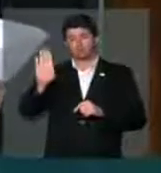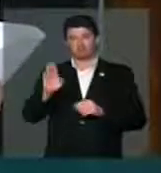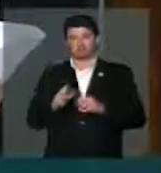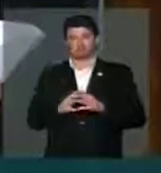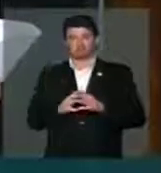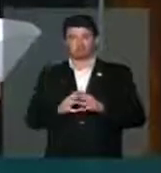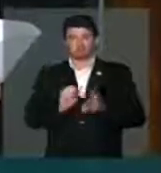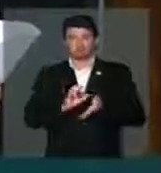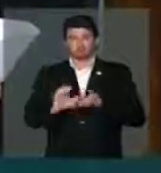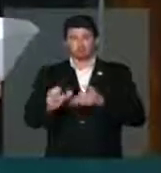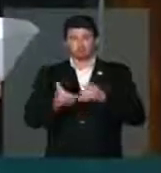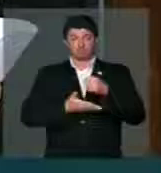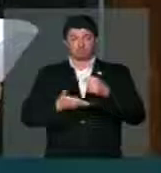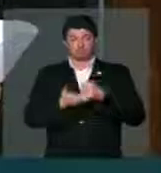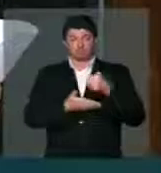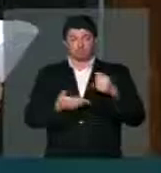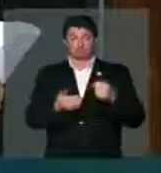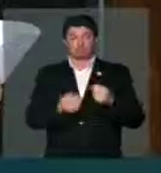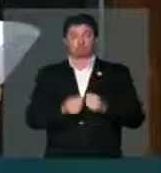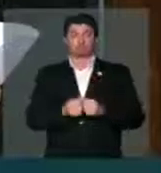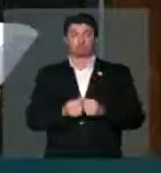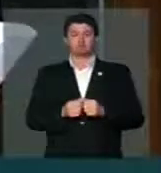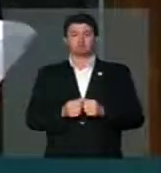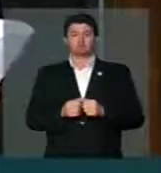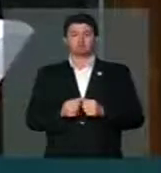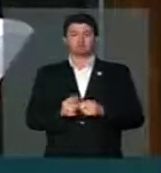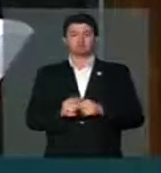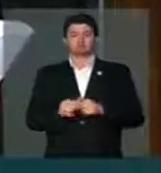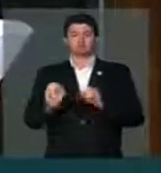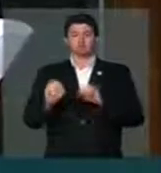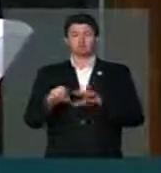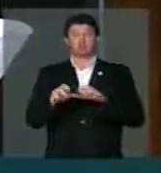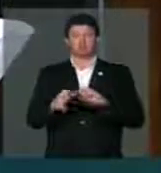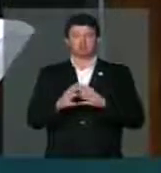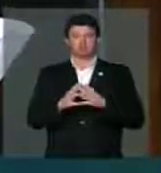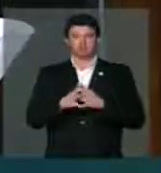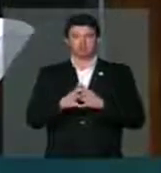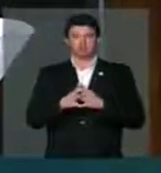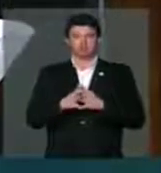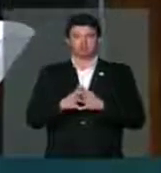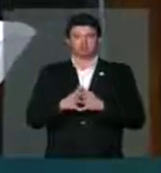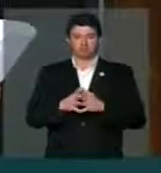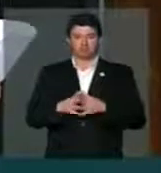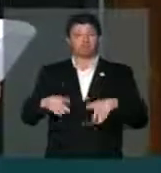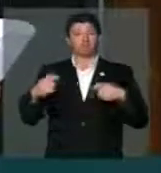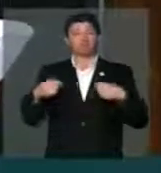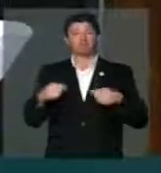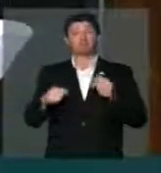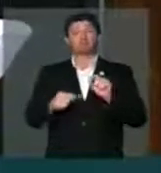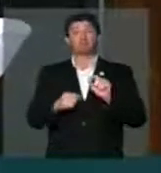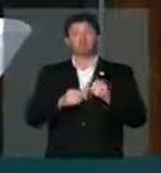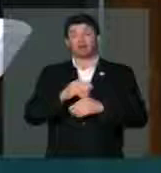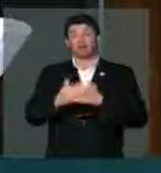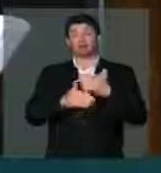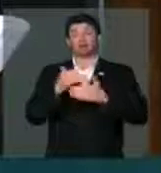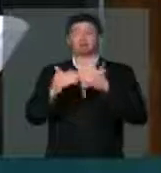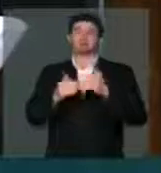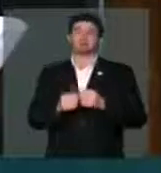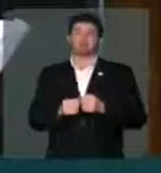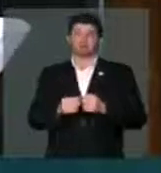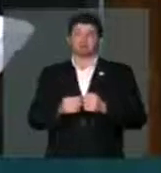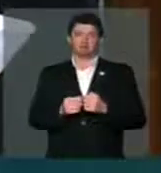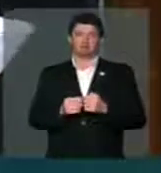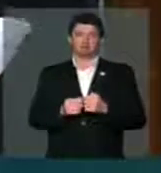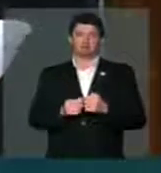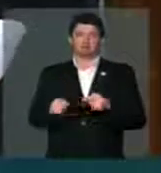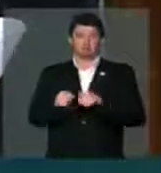do financiamento básico da educação, que precisa avançar exatamente